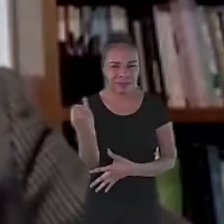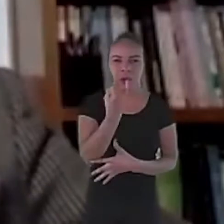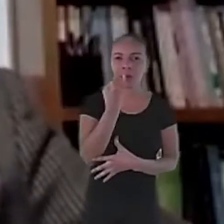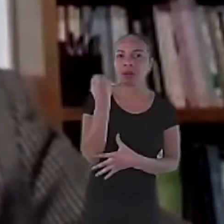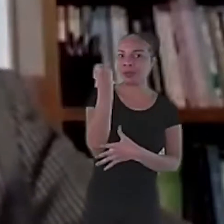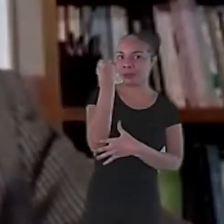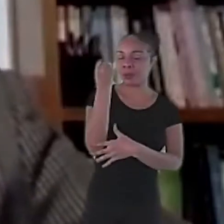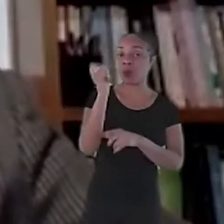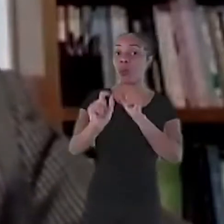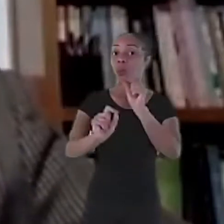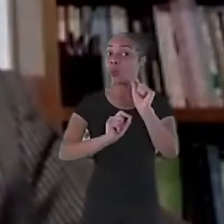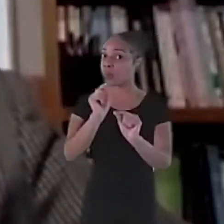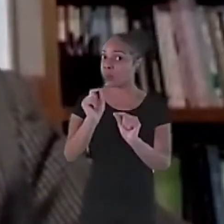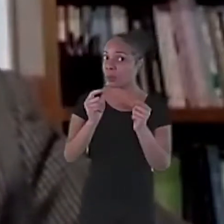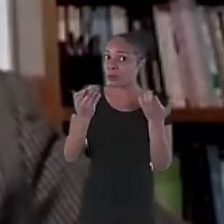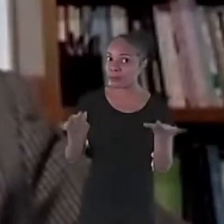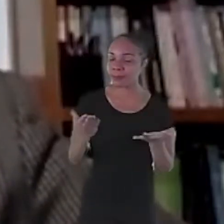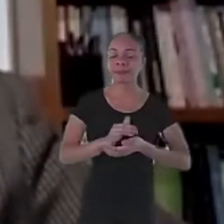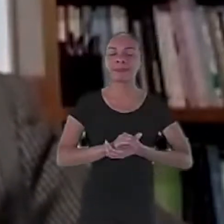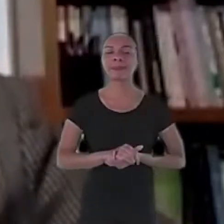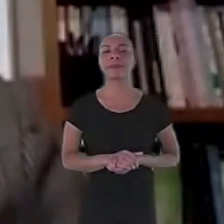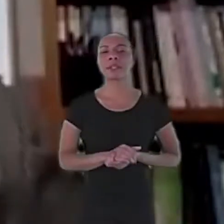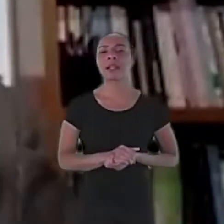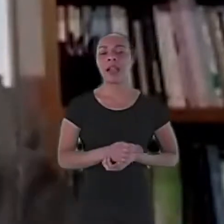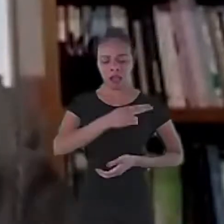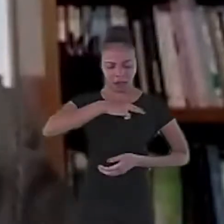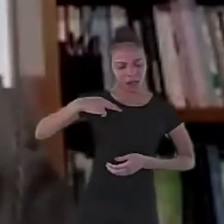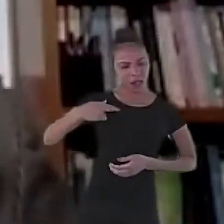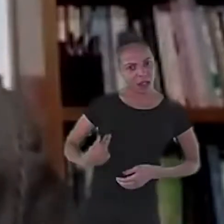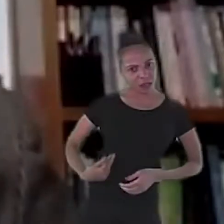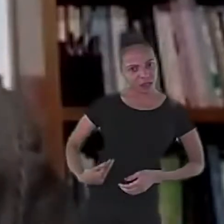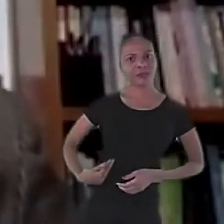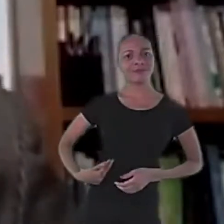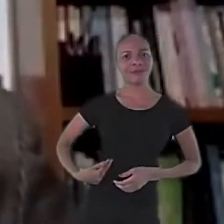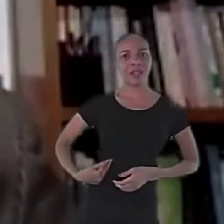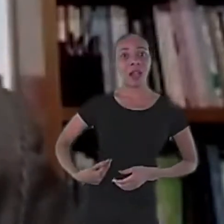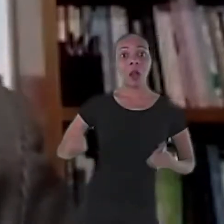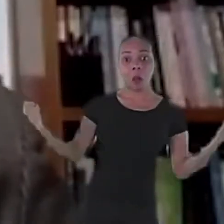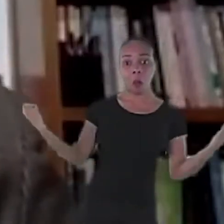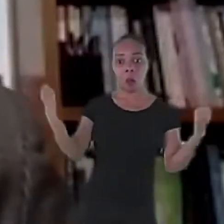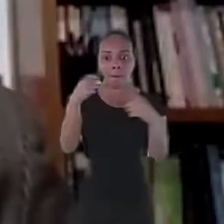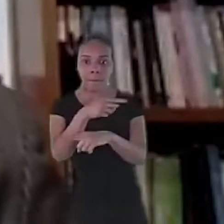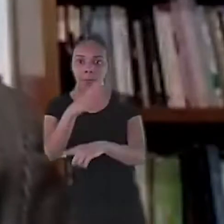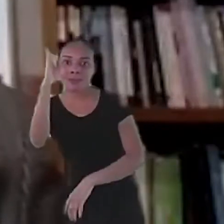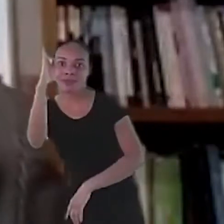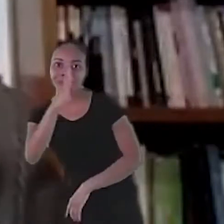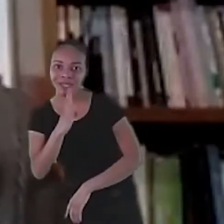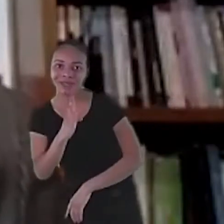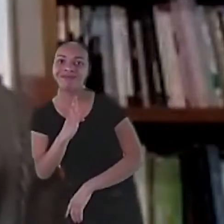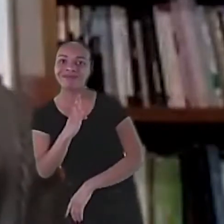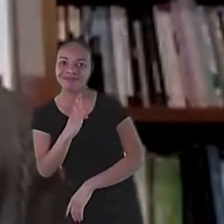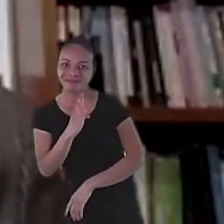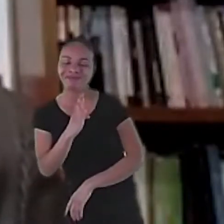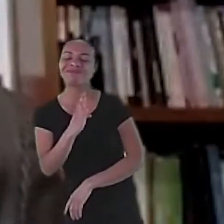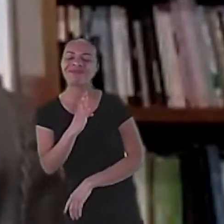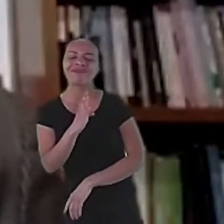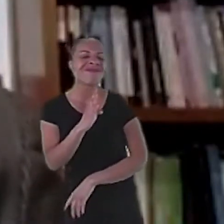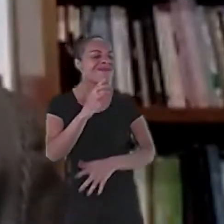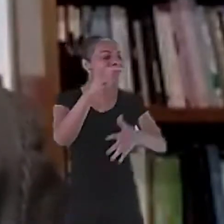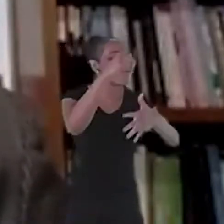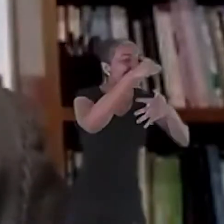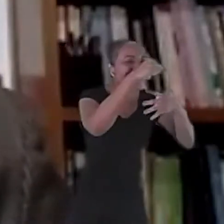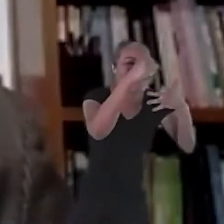A China está no extremo oposto do Brasil e em muitos